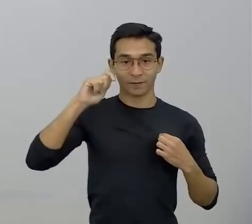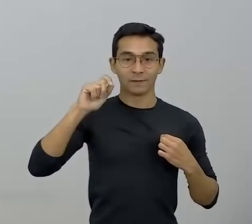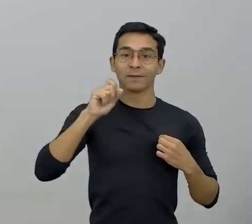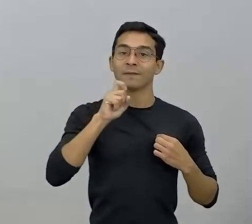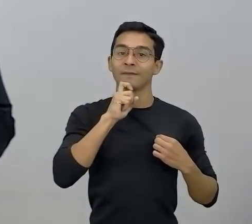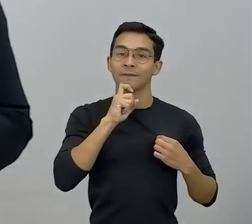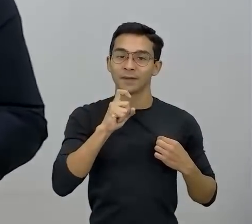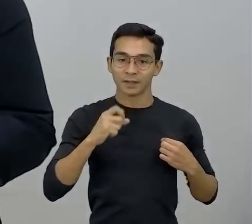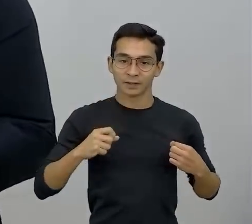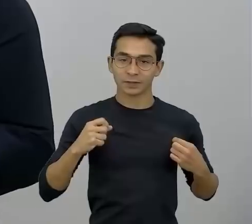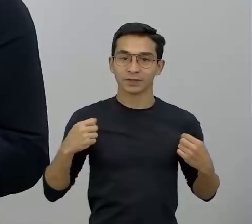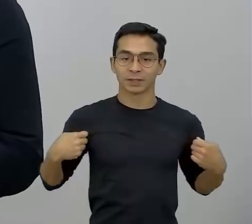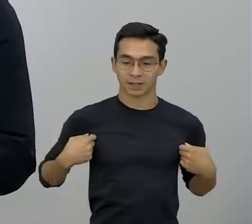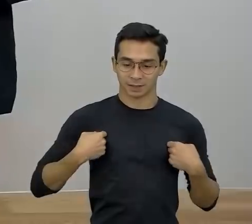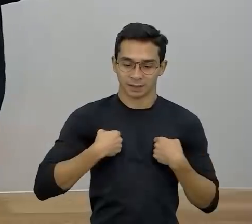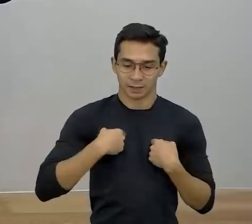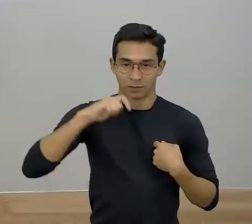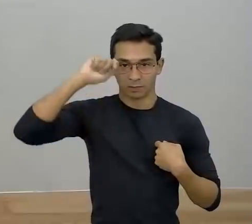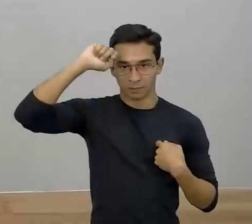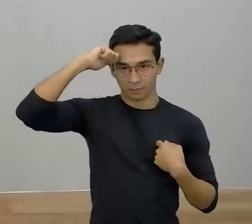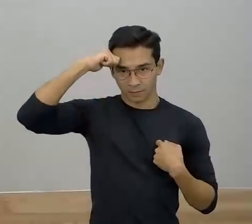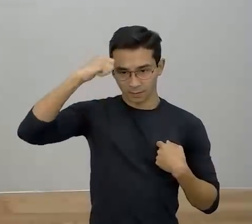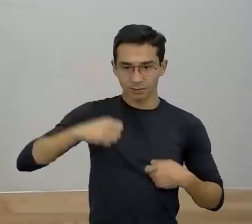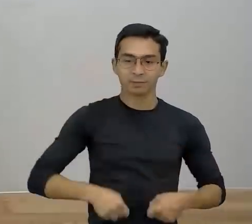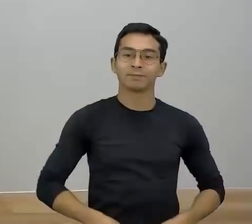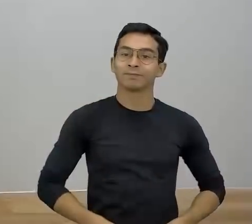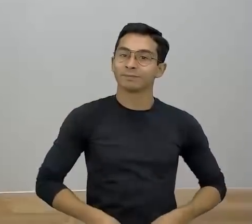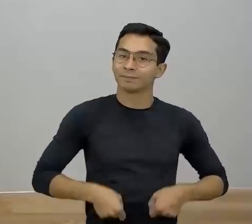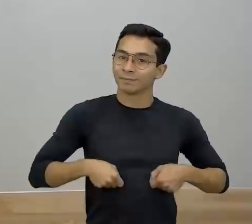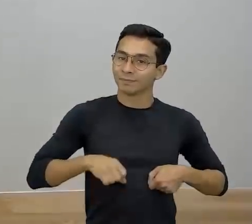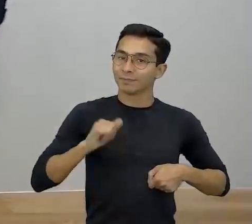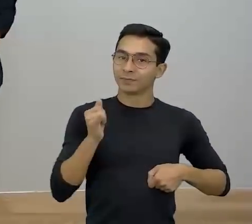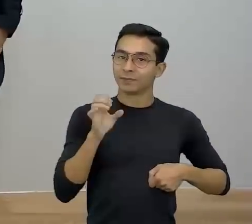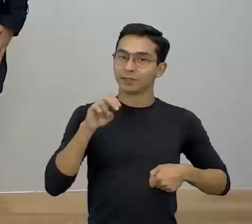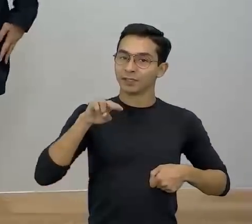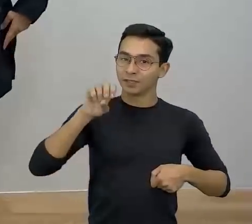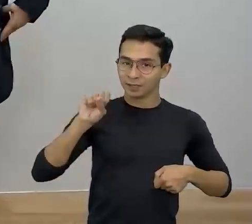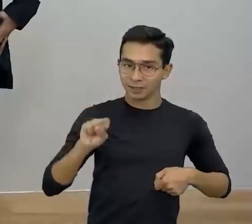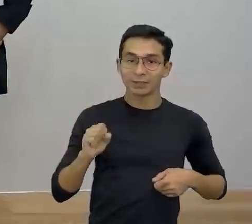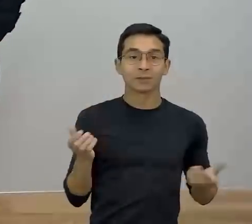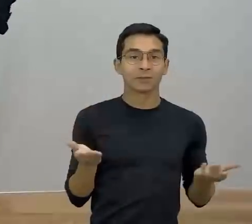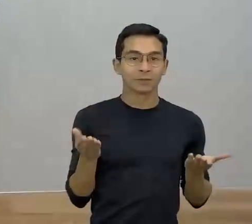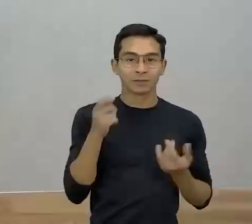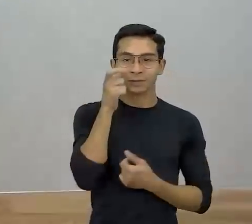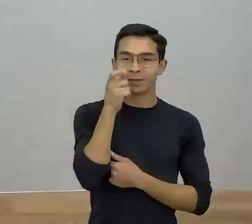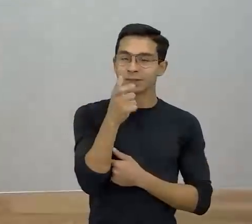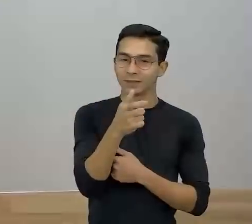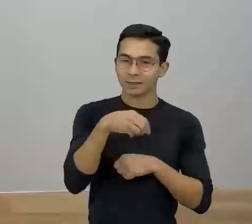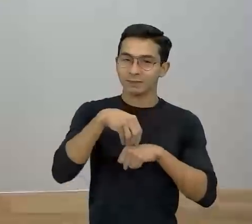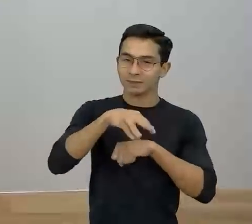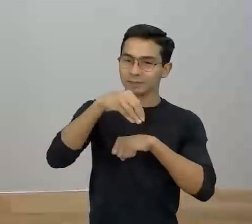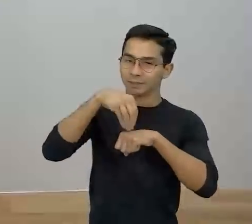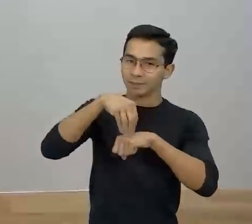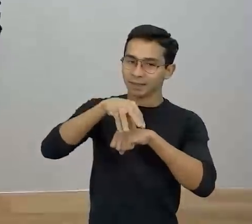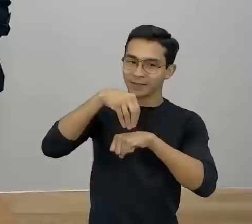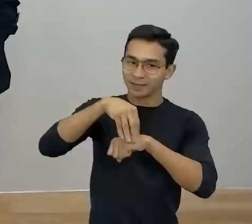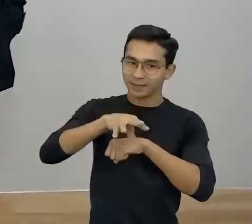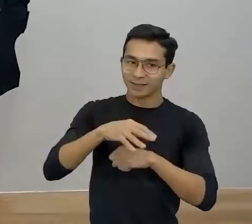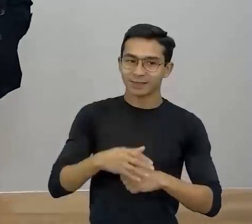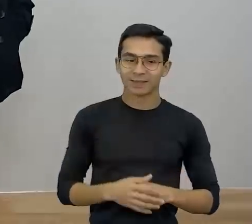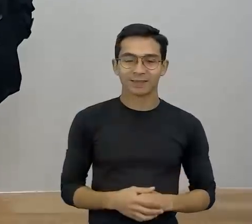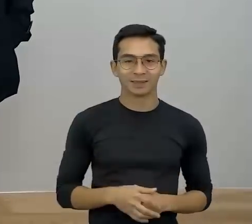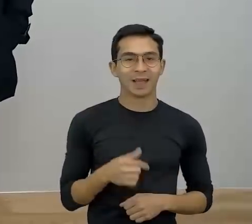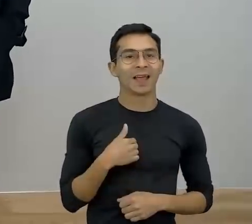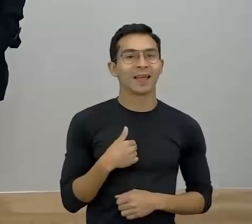jeans. E acho que hoje a gente tem bastante coisa interessante para trazer para essa turma, né, não, Silvana? Temos muita coisa interessante. Eu tô aqui rindo